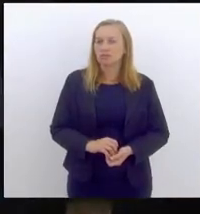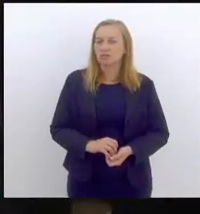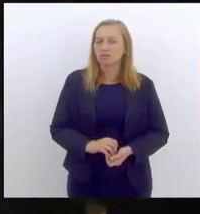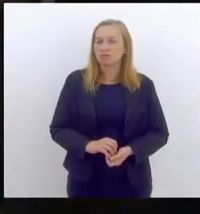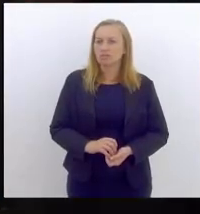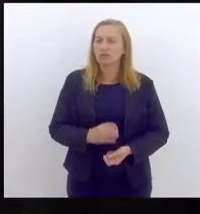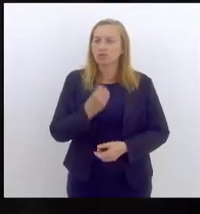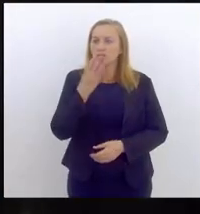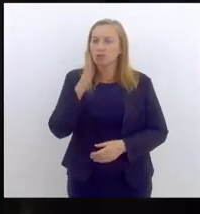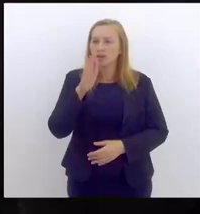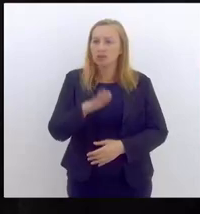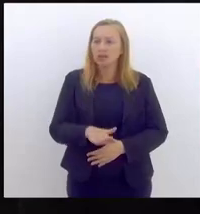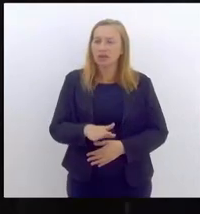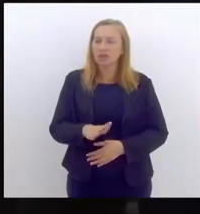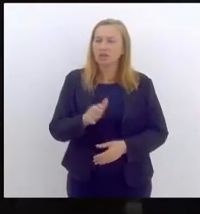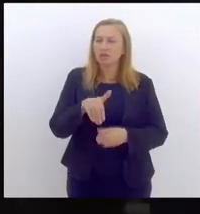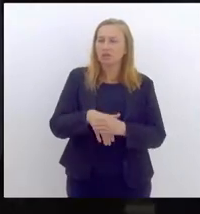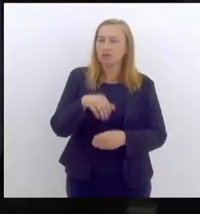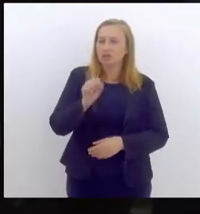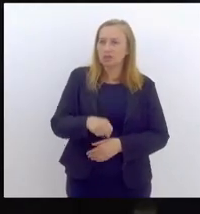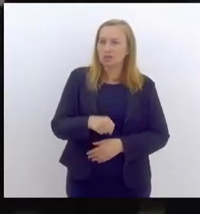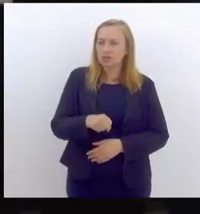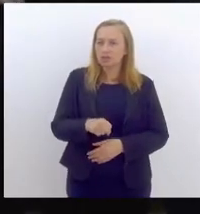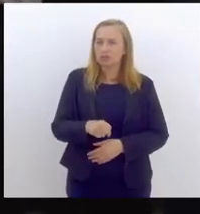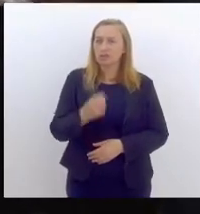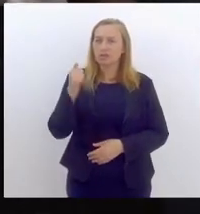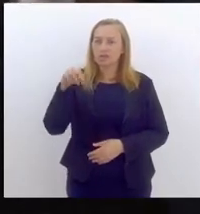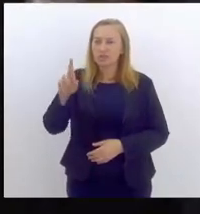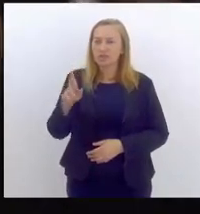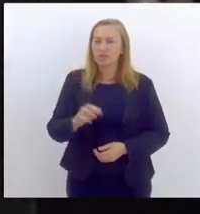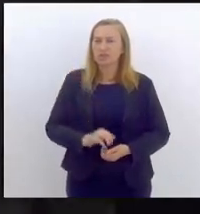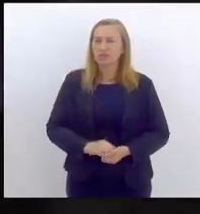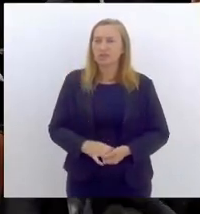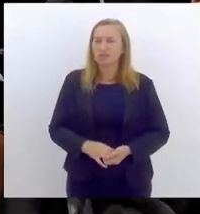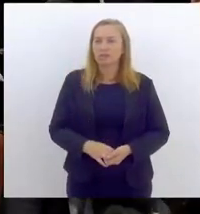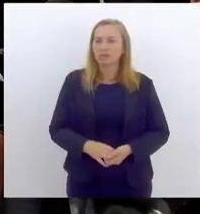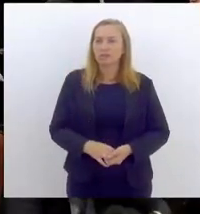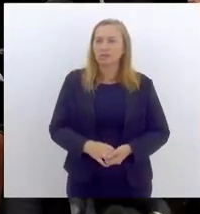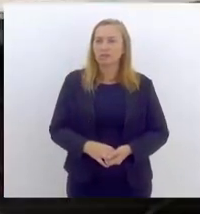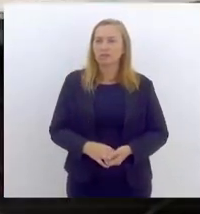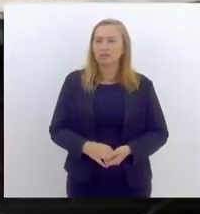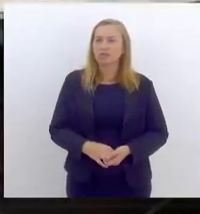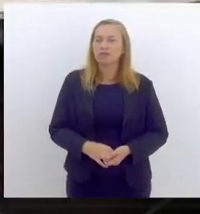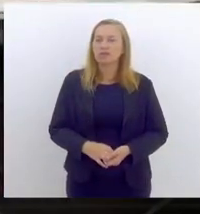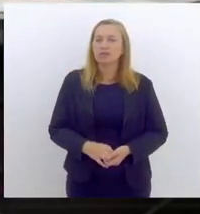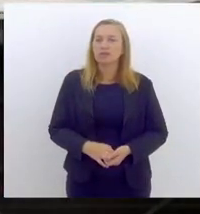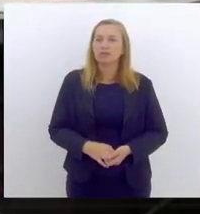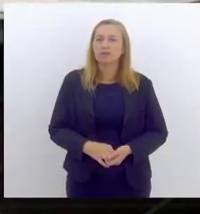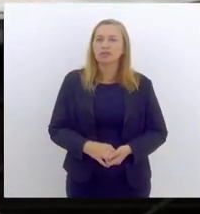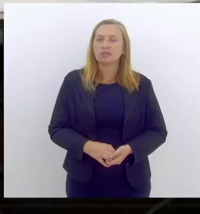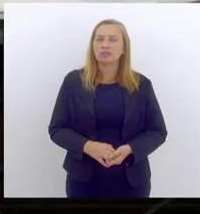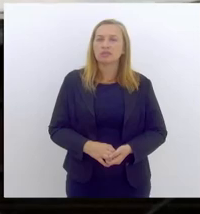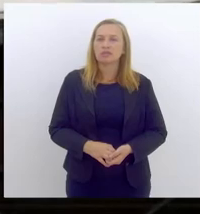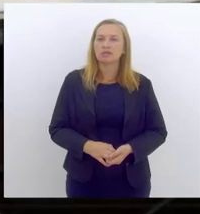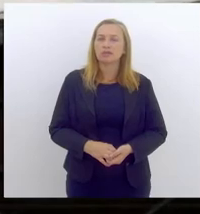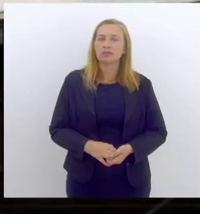Boa tarde a todos. Voto sim, voto Bacelar. Deputada Franciane Mota, vota